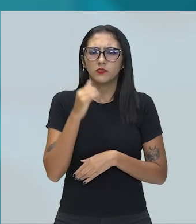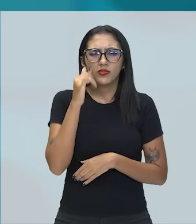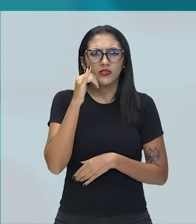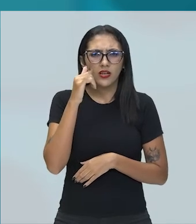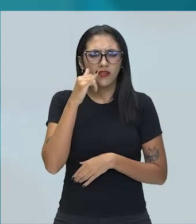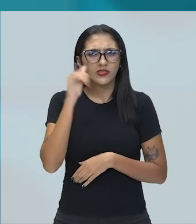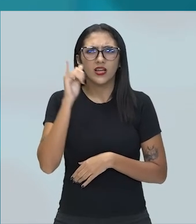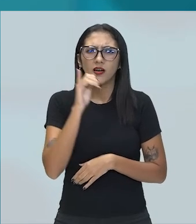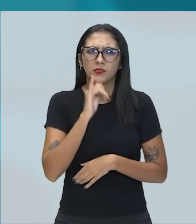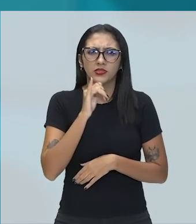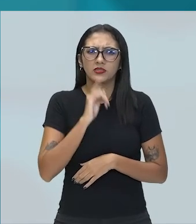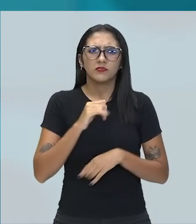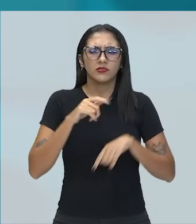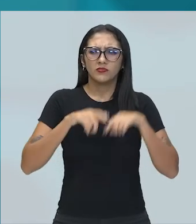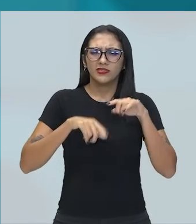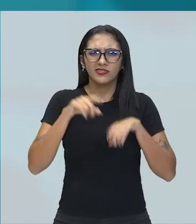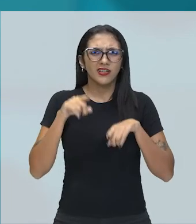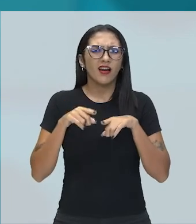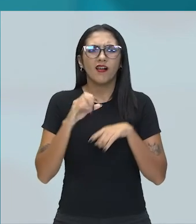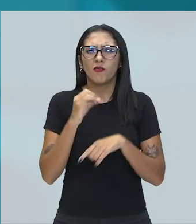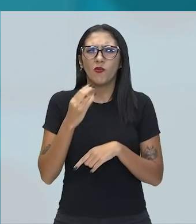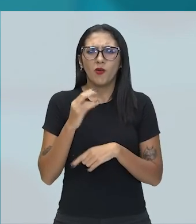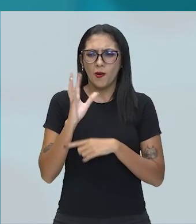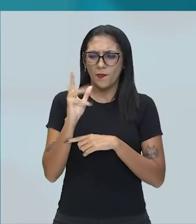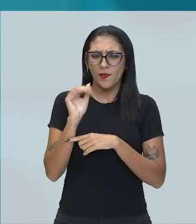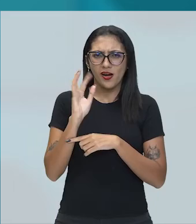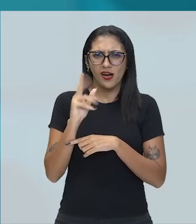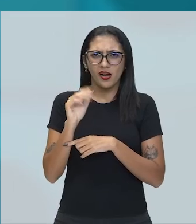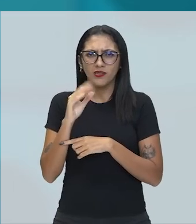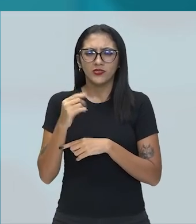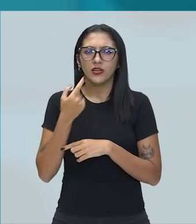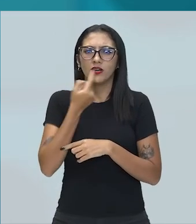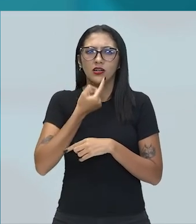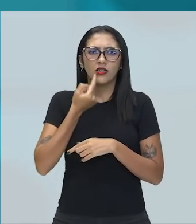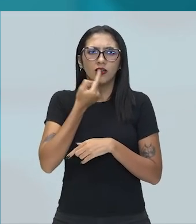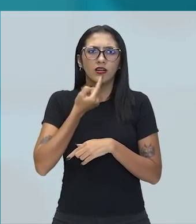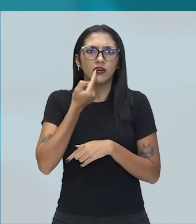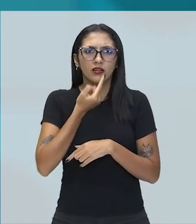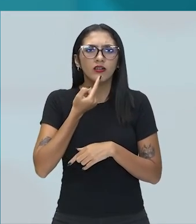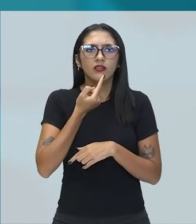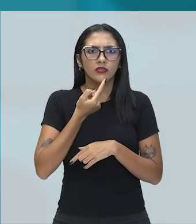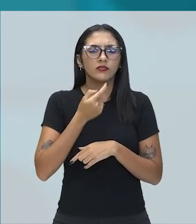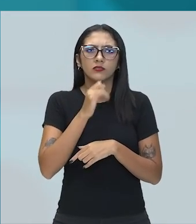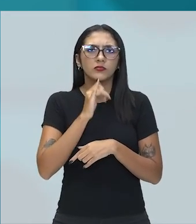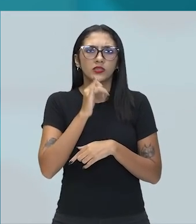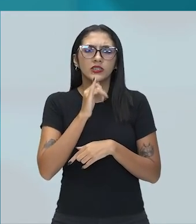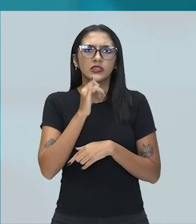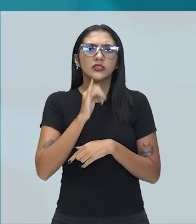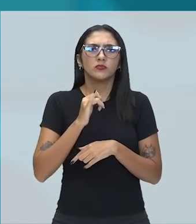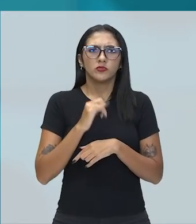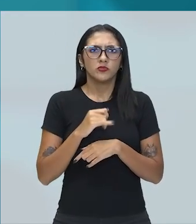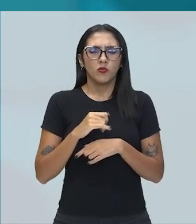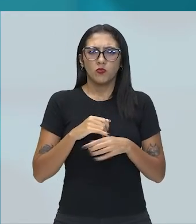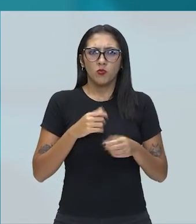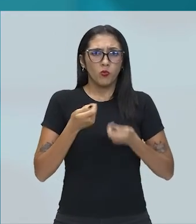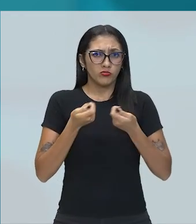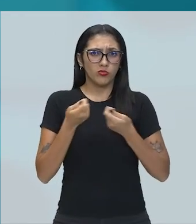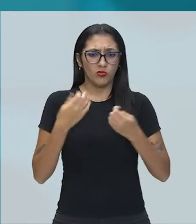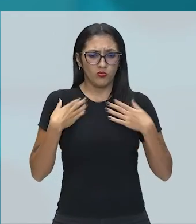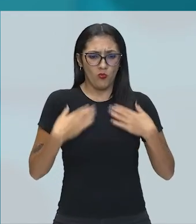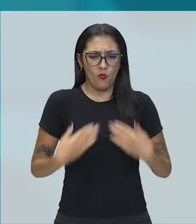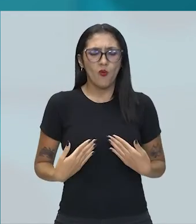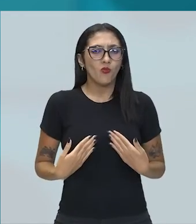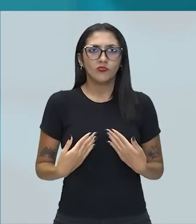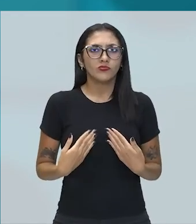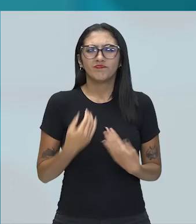mão na boca da vítima nesse momento, porque como o corpo dela está totalmente descontrolado, pode ser que você acabe